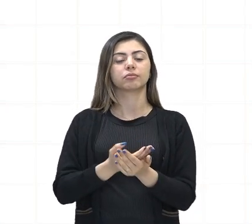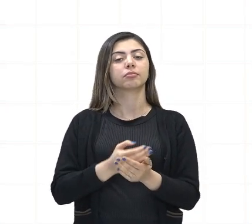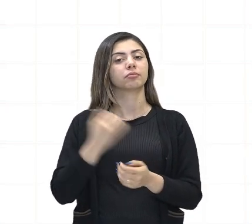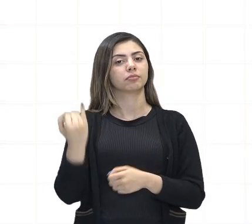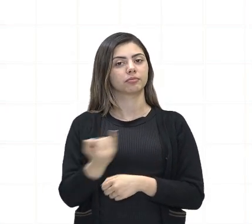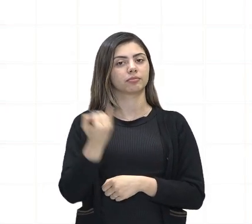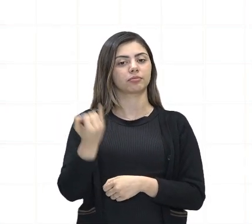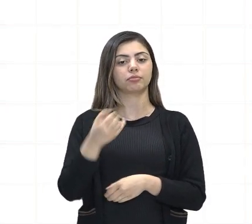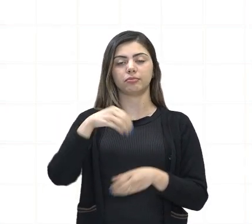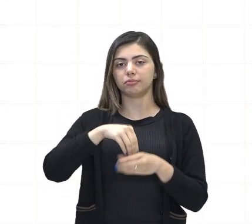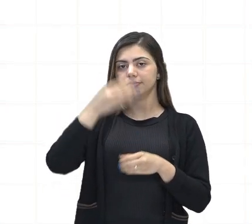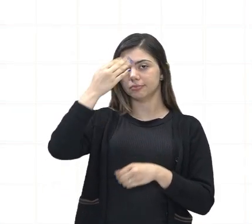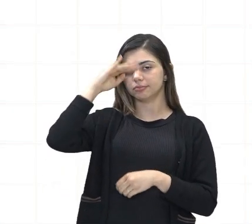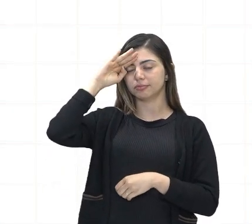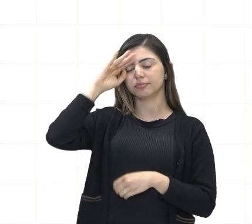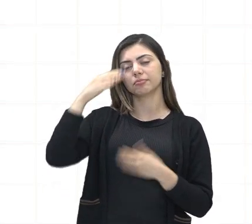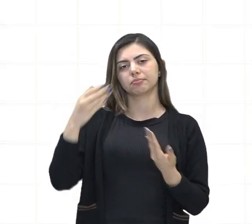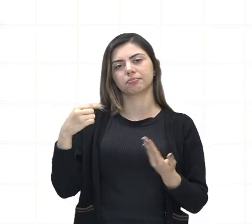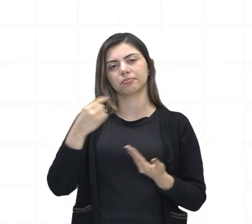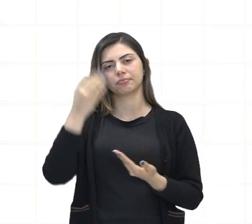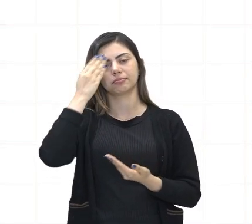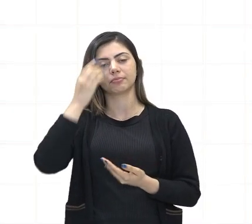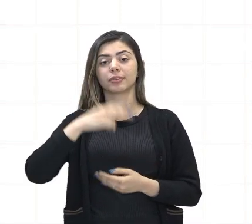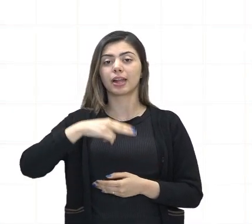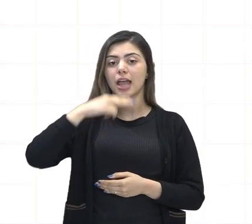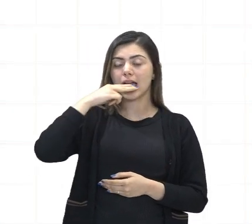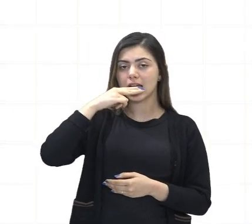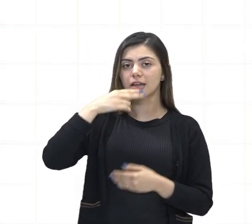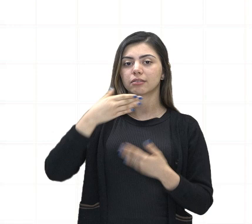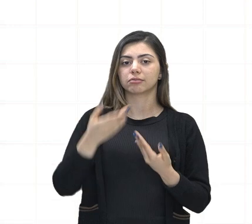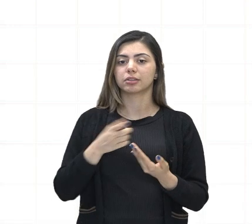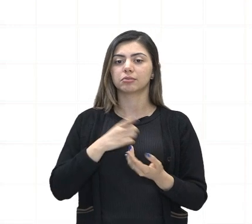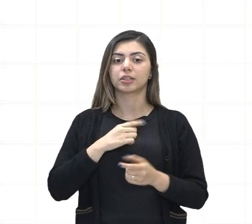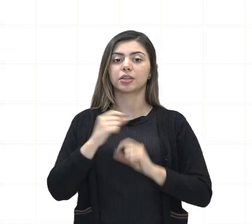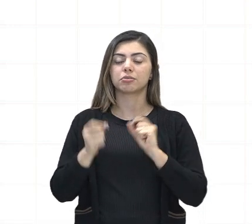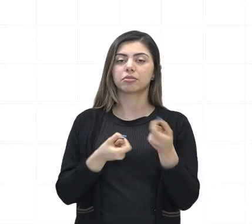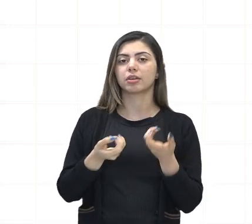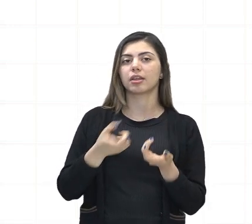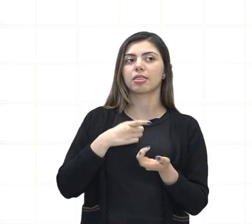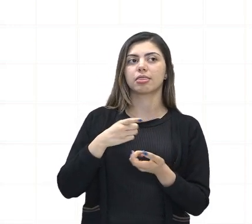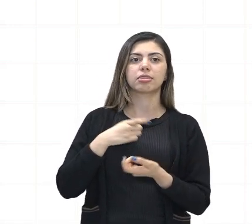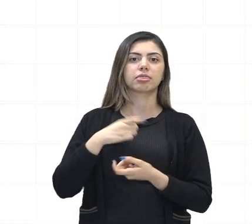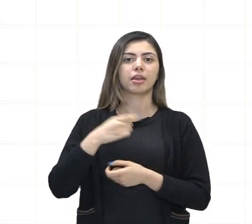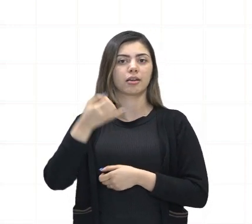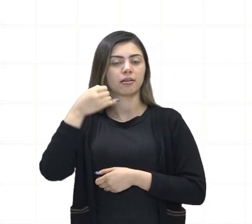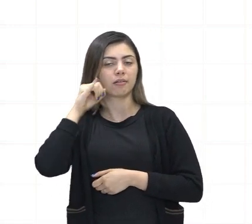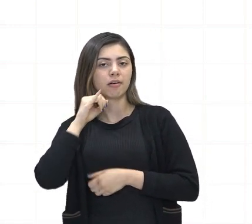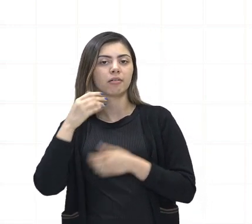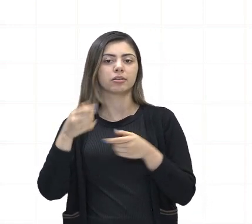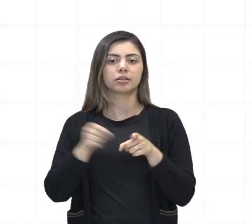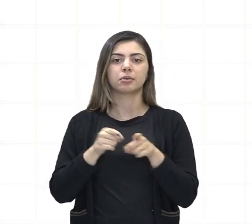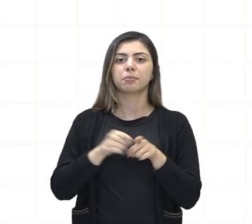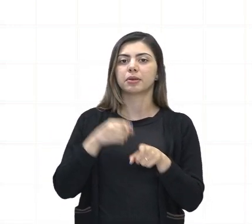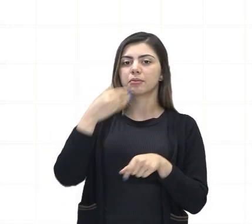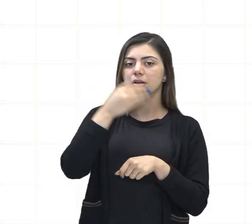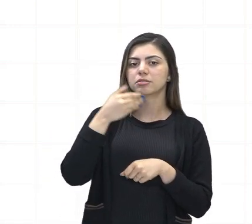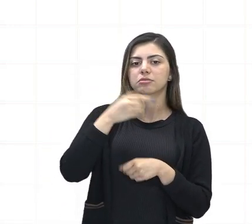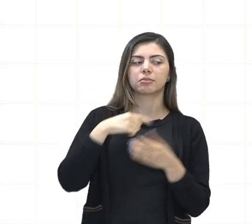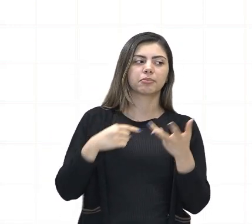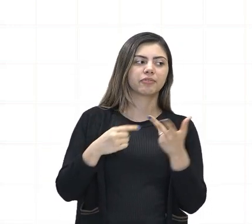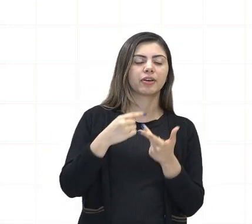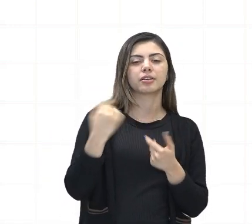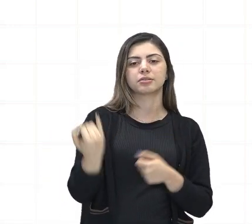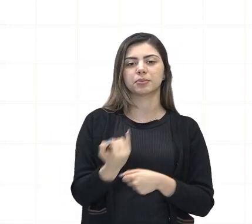Cuba, justamente por conta da cana-de-açúcar, né, que gera o álcool, gera o açúcar, né, gera todas as coisas ali importantes para eles, que é,